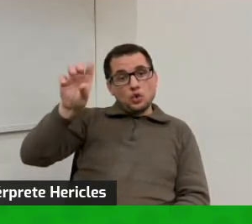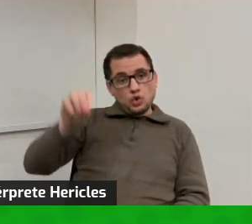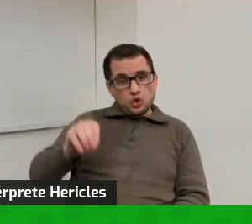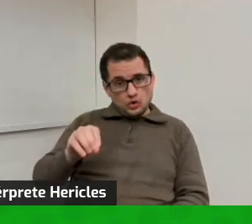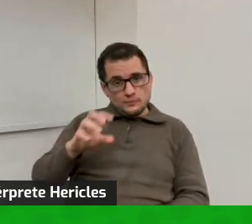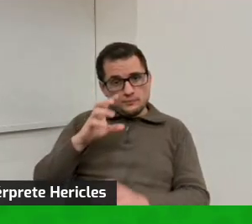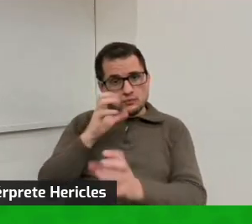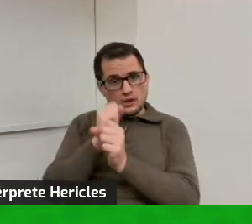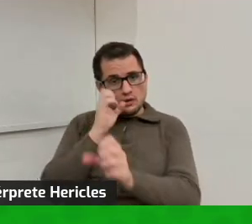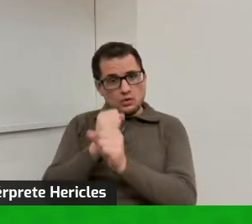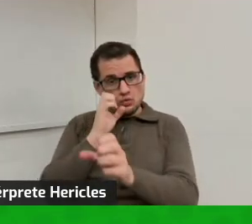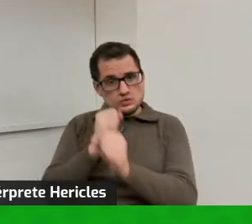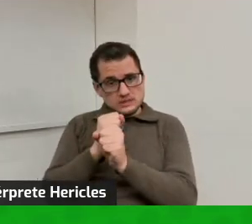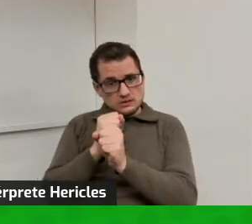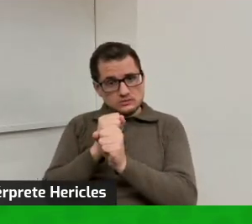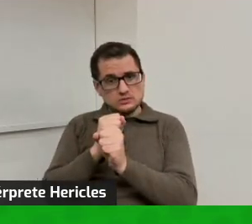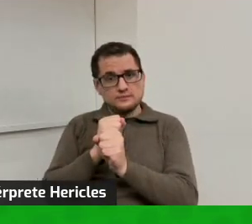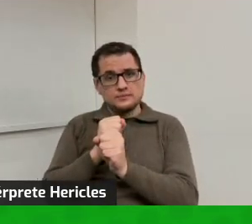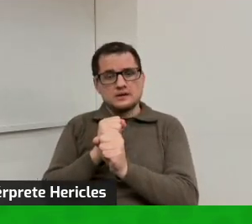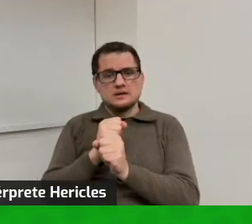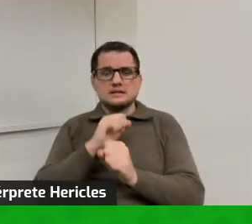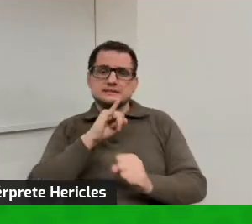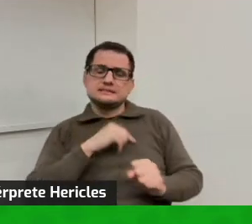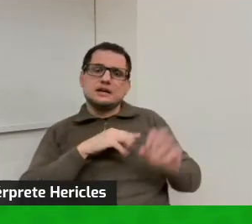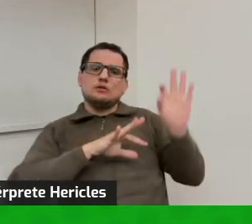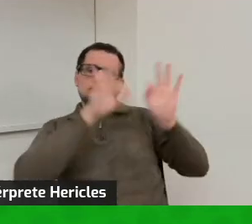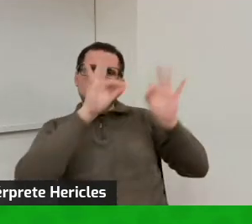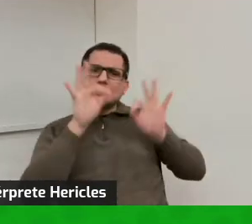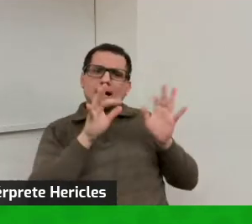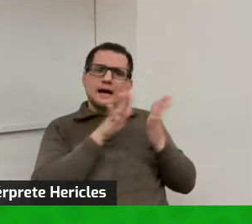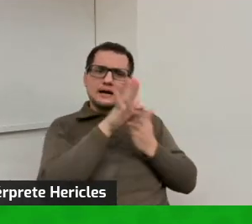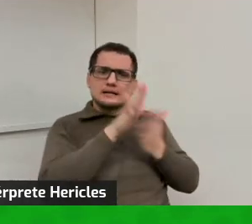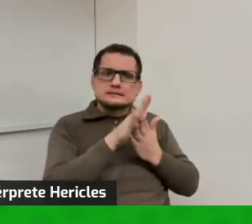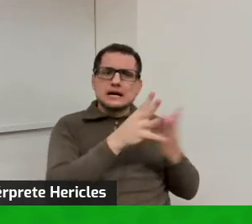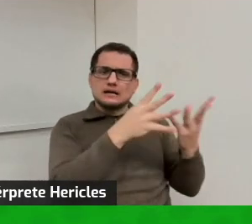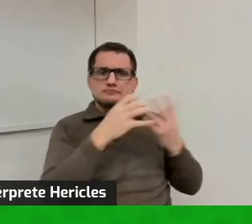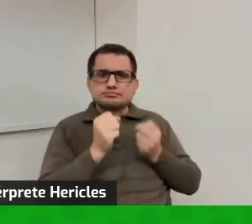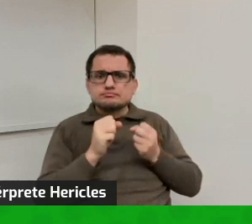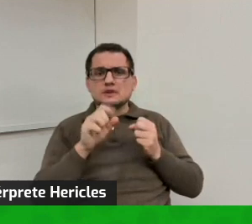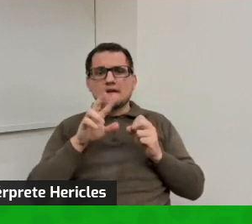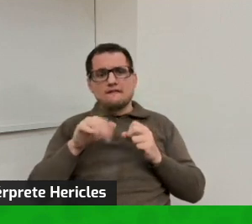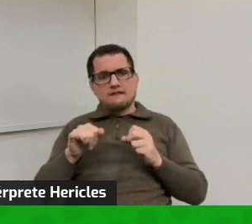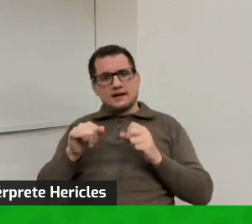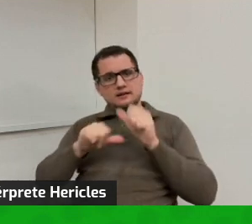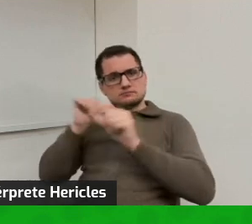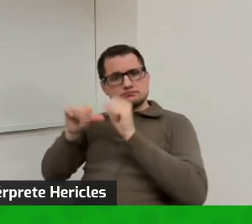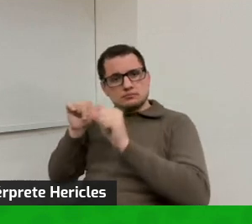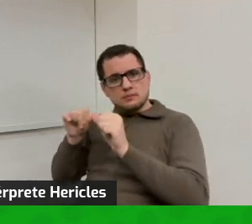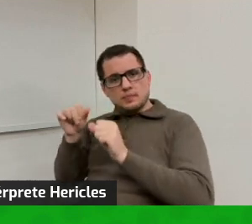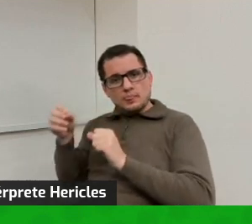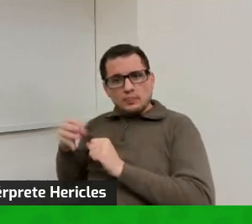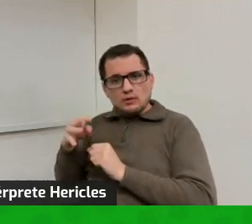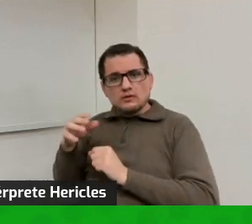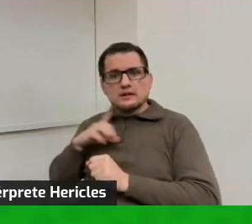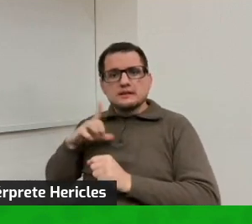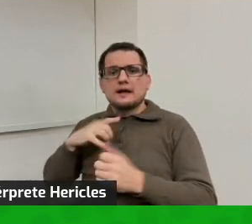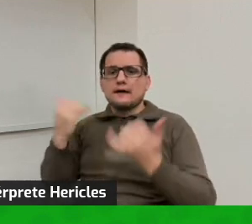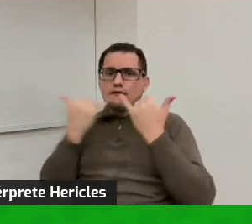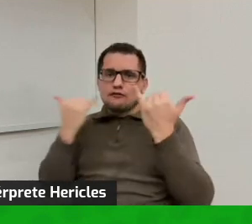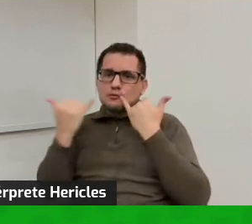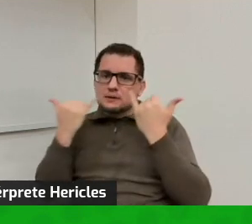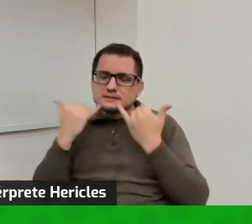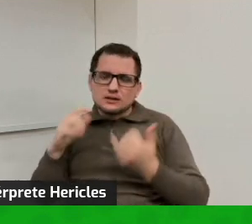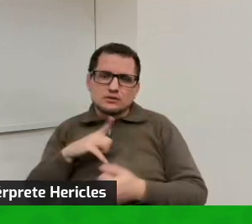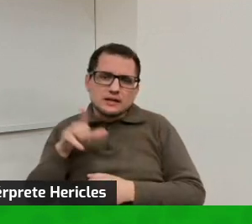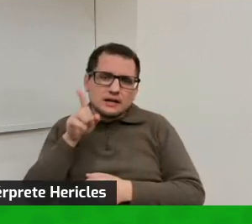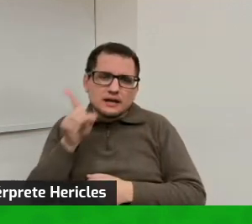gastos aqui, automaticamente ele vai ajustando o meu saldo e vai já preenchendo aqui para mim, trazendo todas as informações e eu já tenho